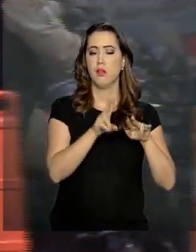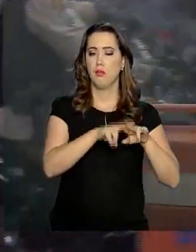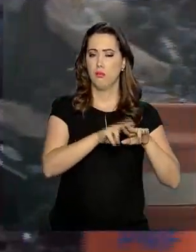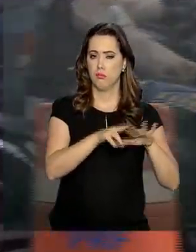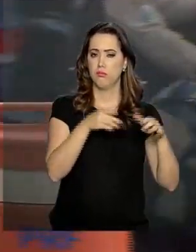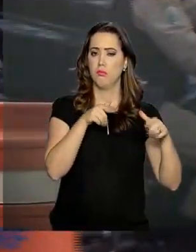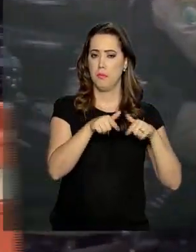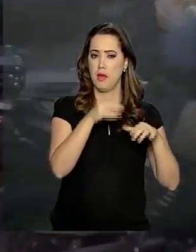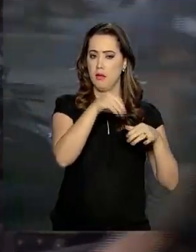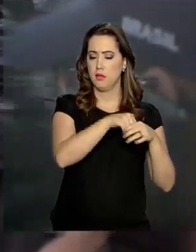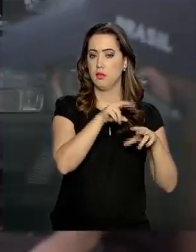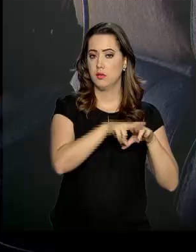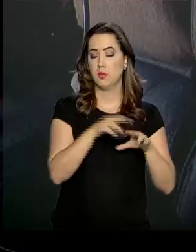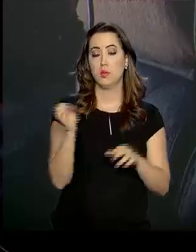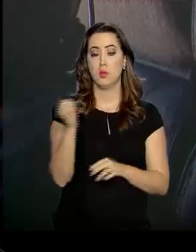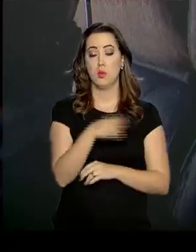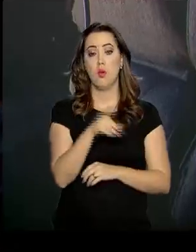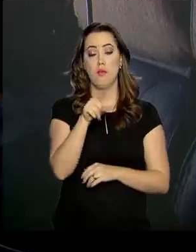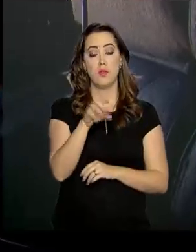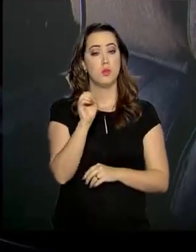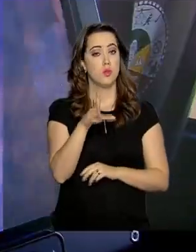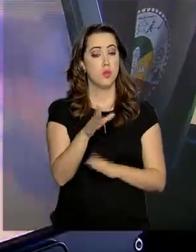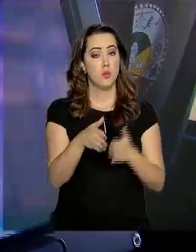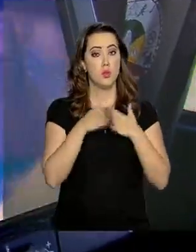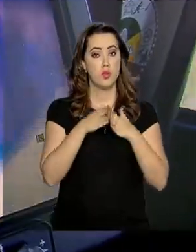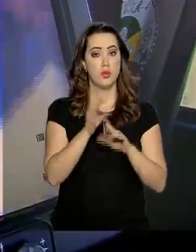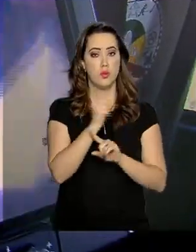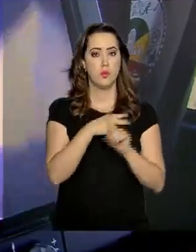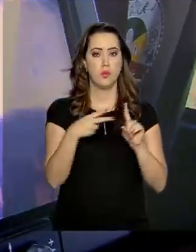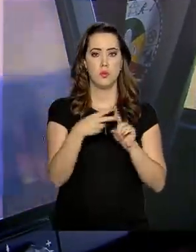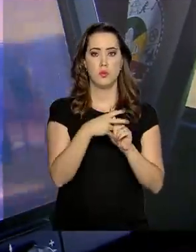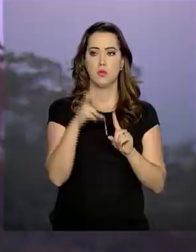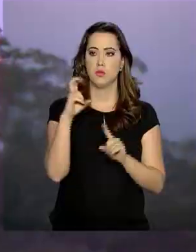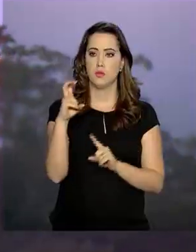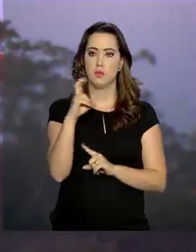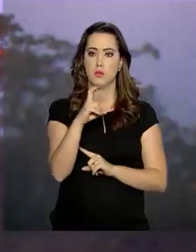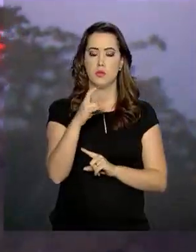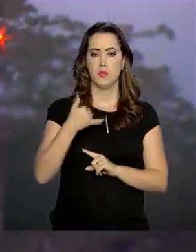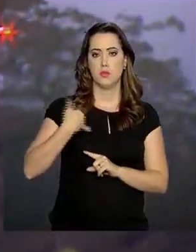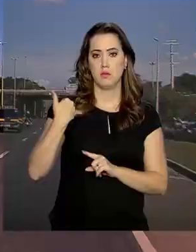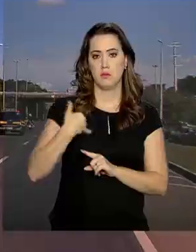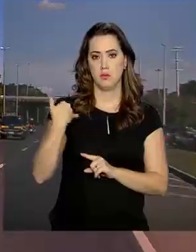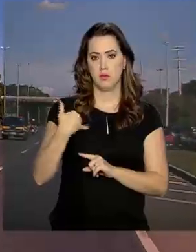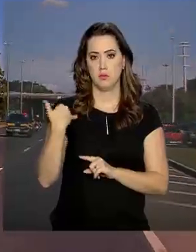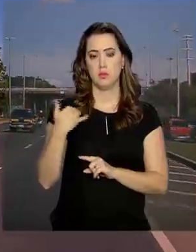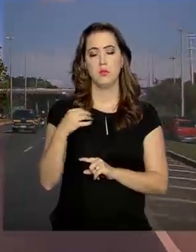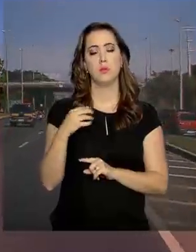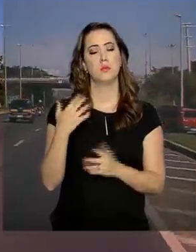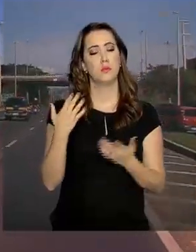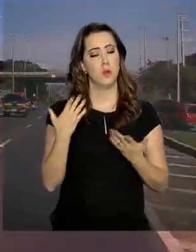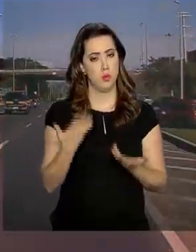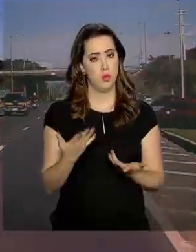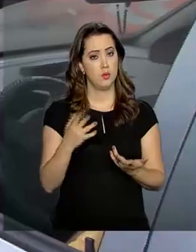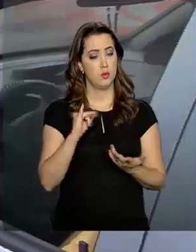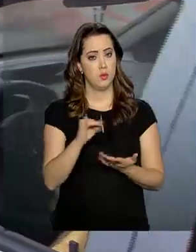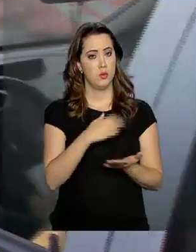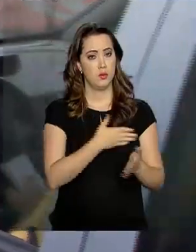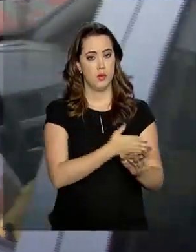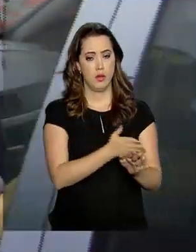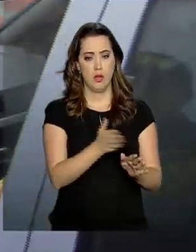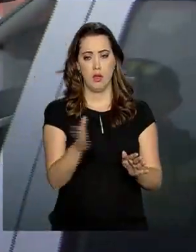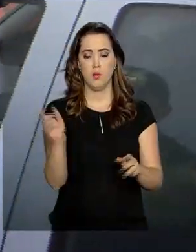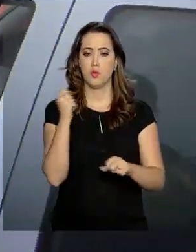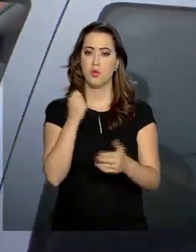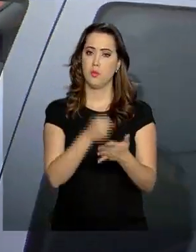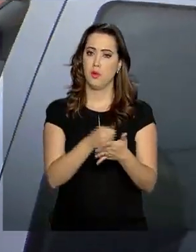Previdência, eles só poderão pedir aposentadoria quando completarem 55 anos de idade. Já o tempo de contribuição